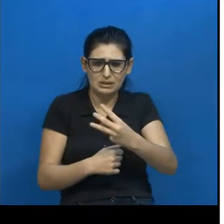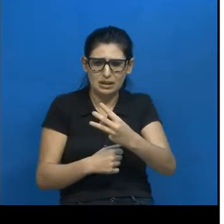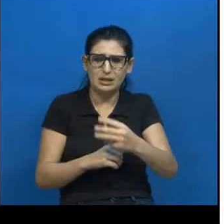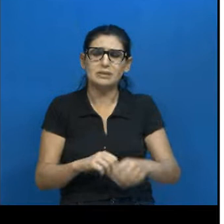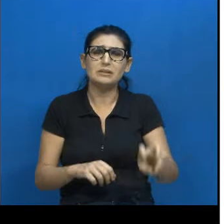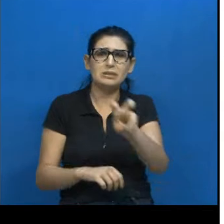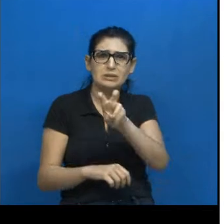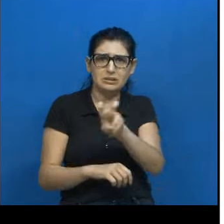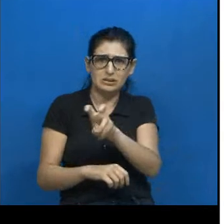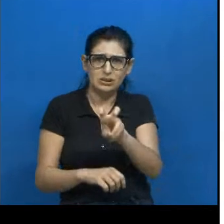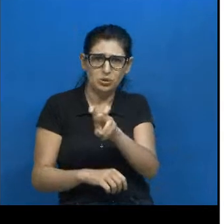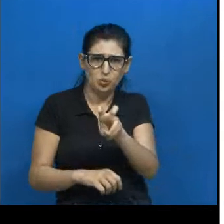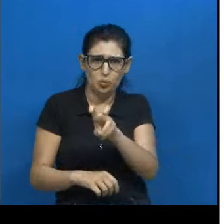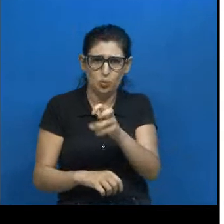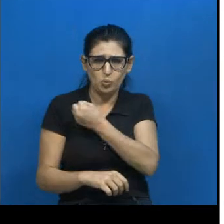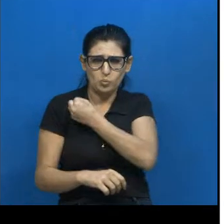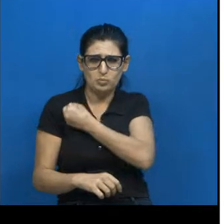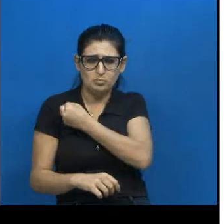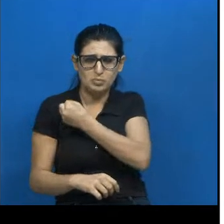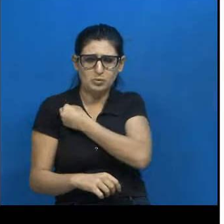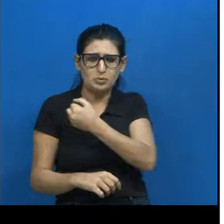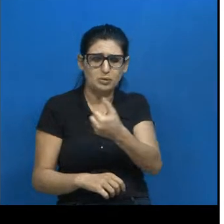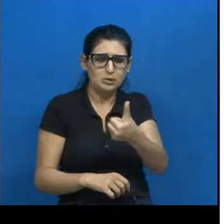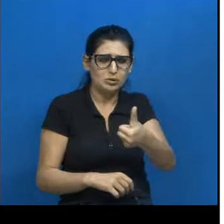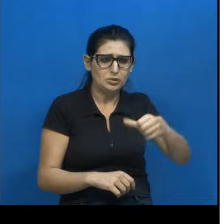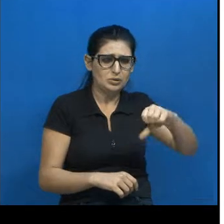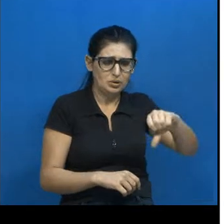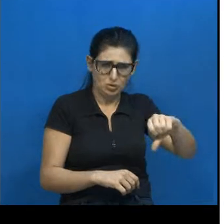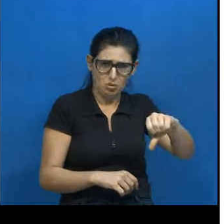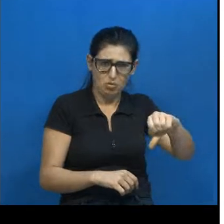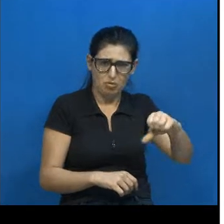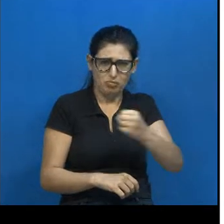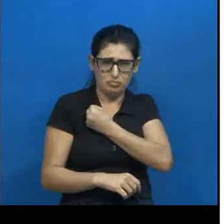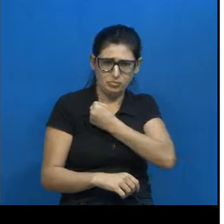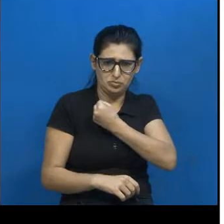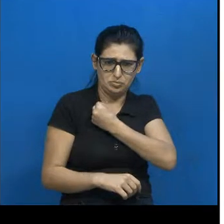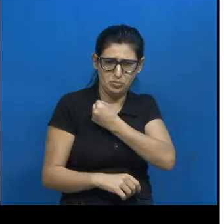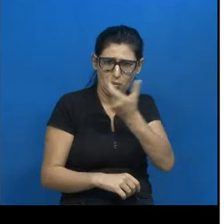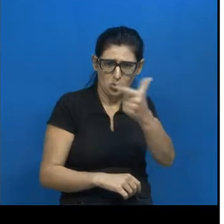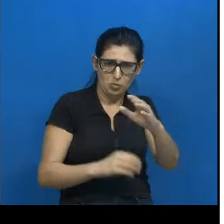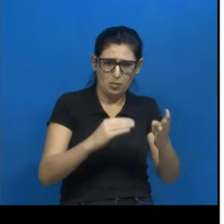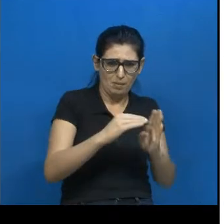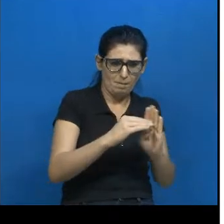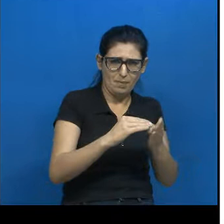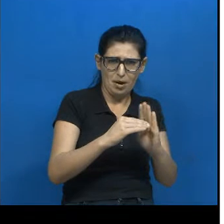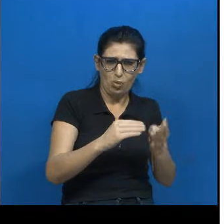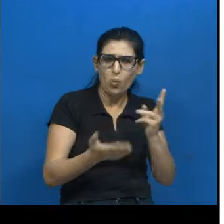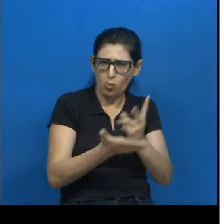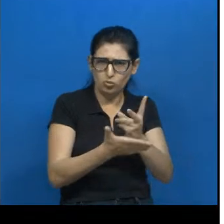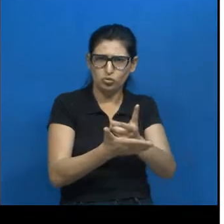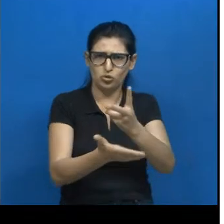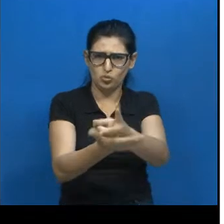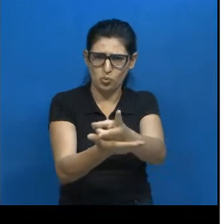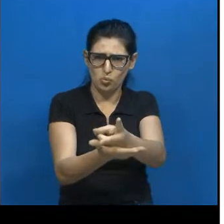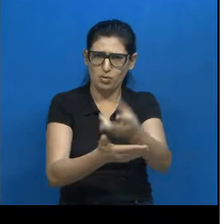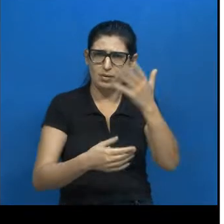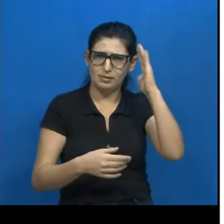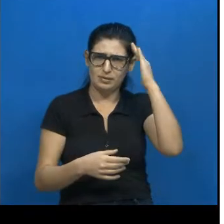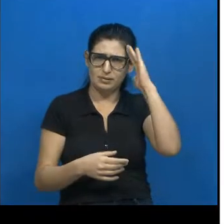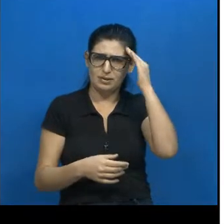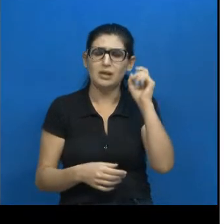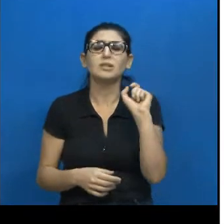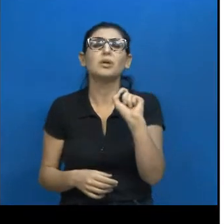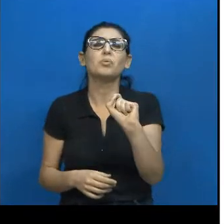5, Cidade de Salvador, e a linha 19, Vila Garcia, se mantém, tá? Se mantém é o seguinte, vocês vão entender mais na frente também o que é o